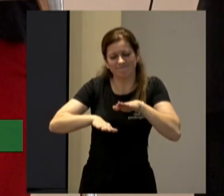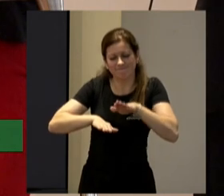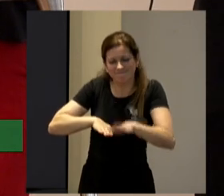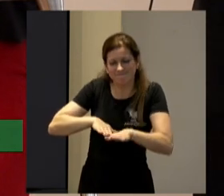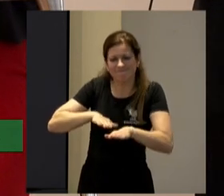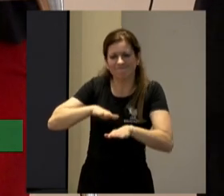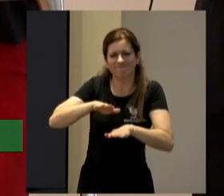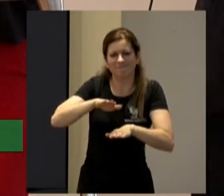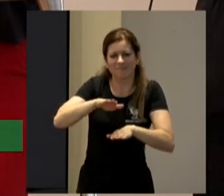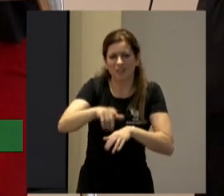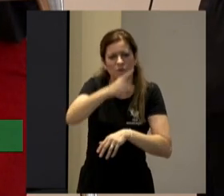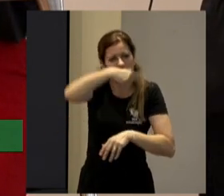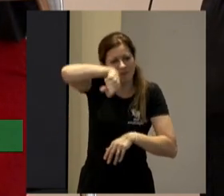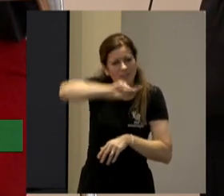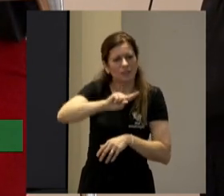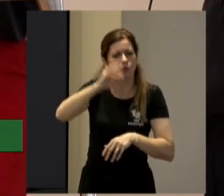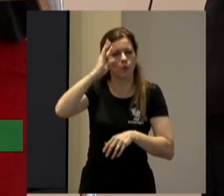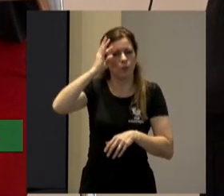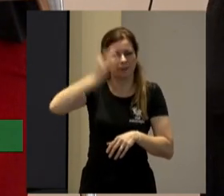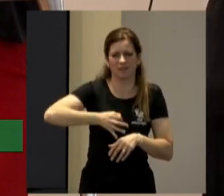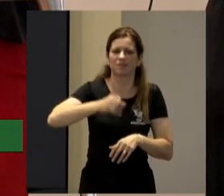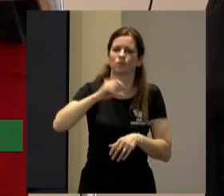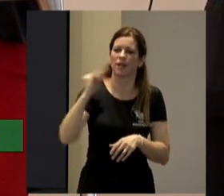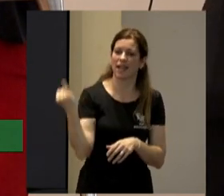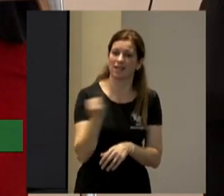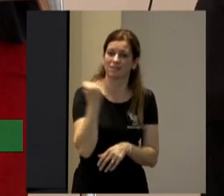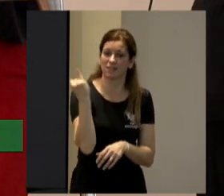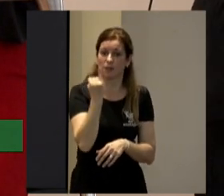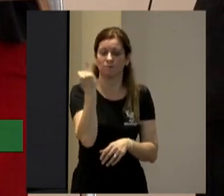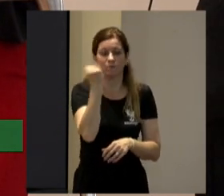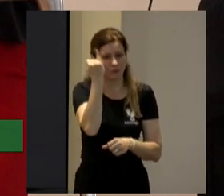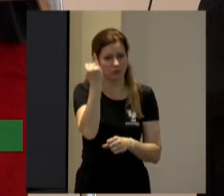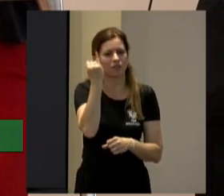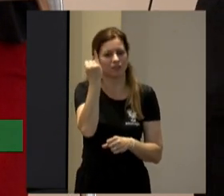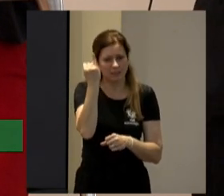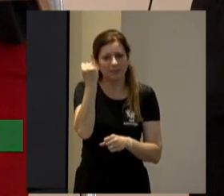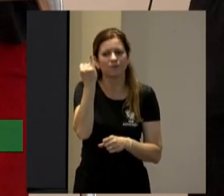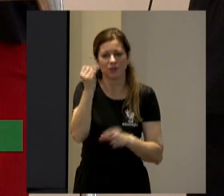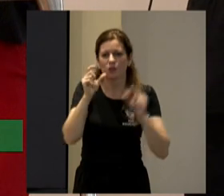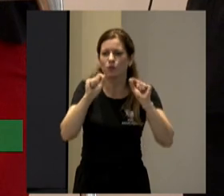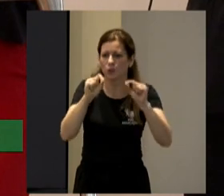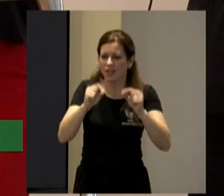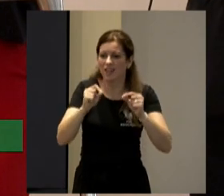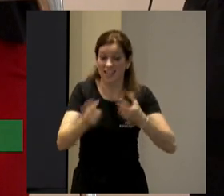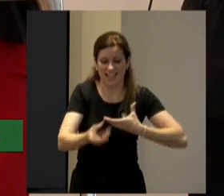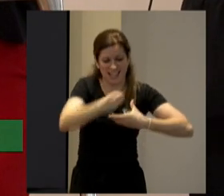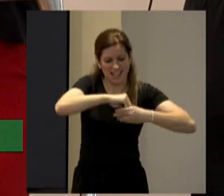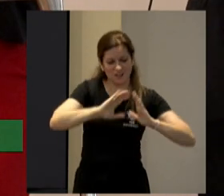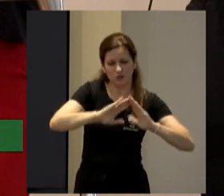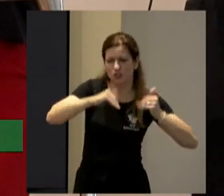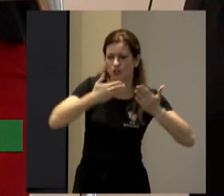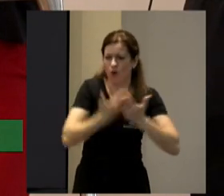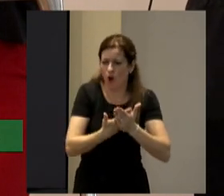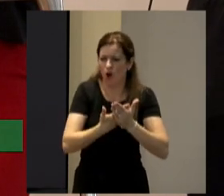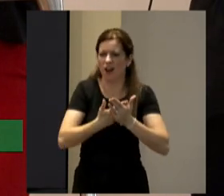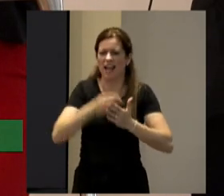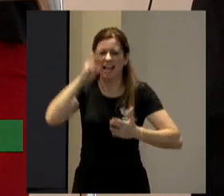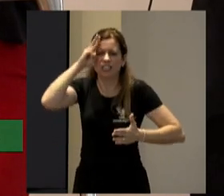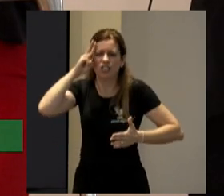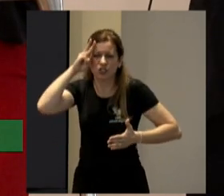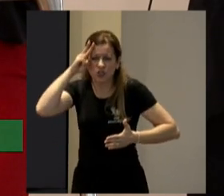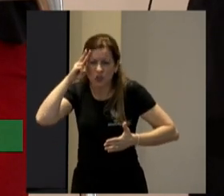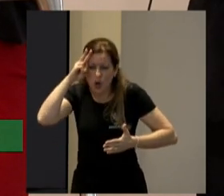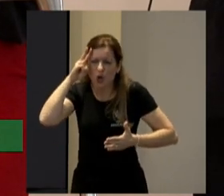queríamos, mas que entendeu que é importante tratar nas escolas a história e cultura africana